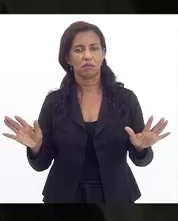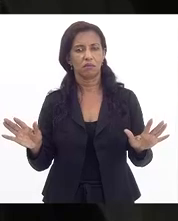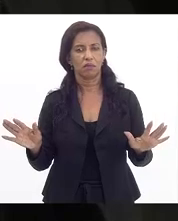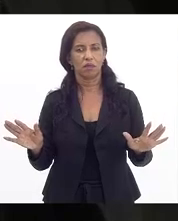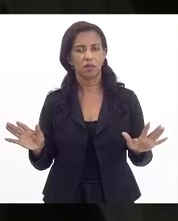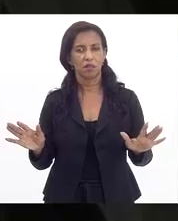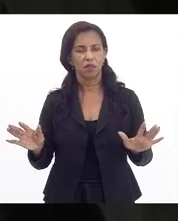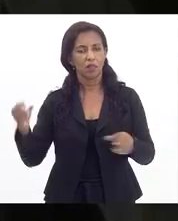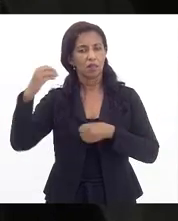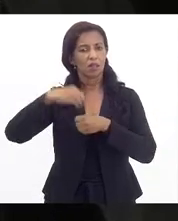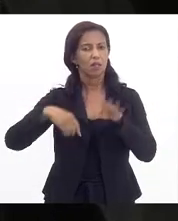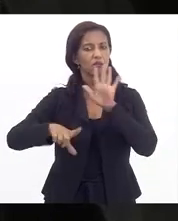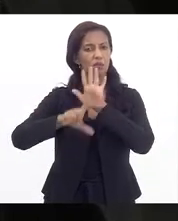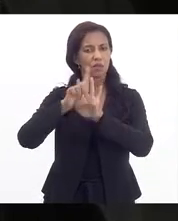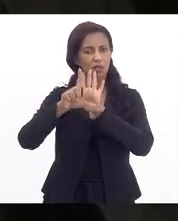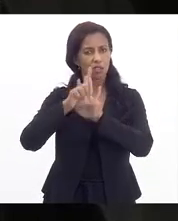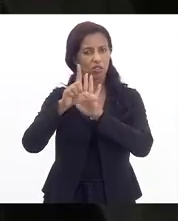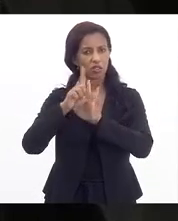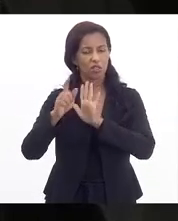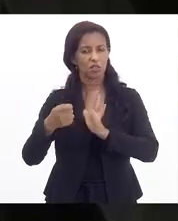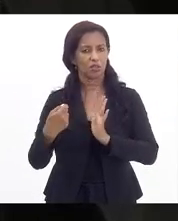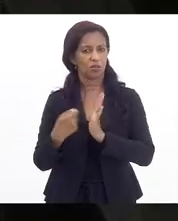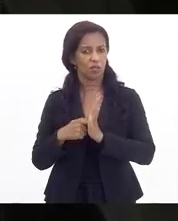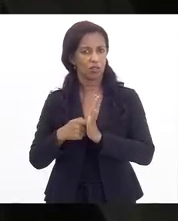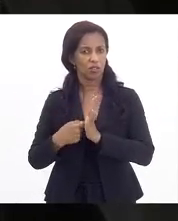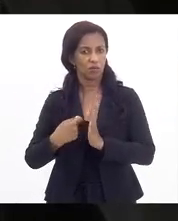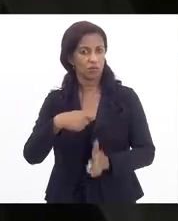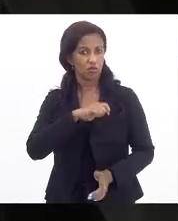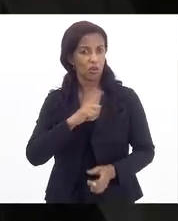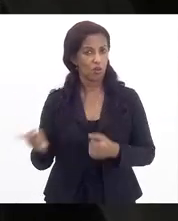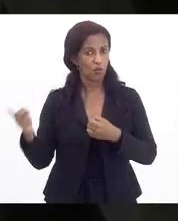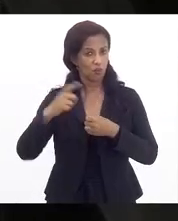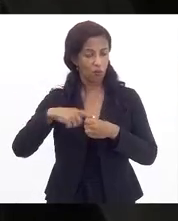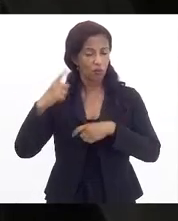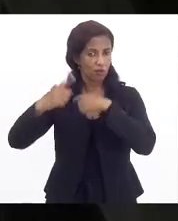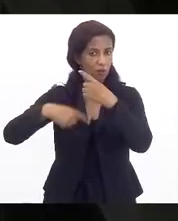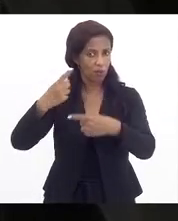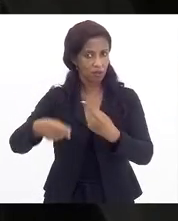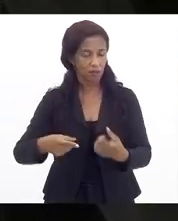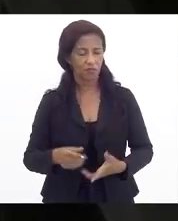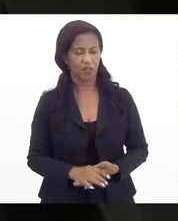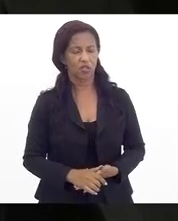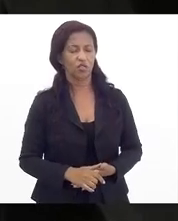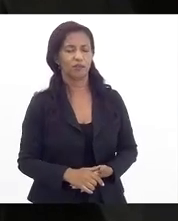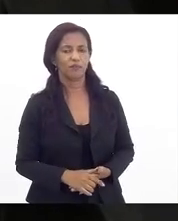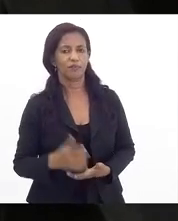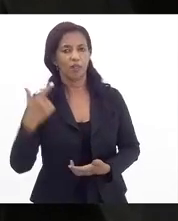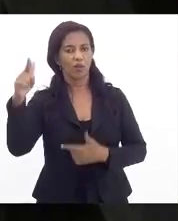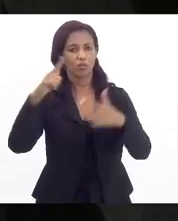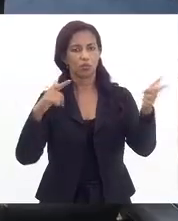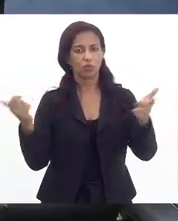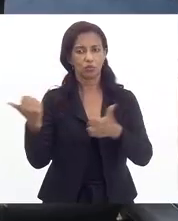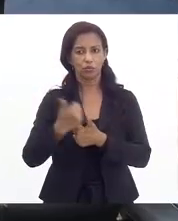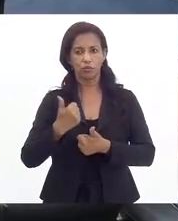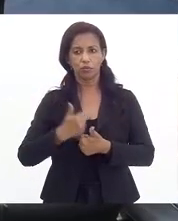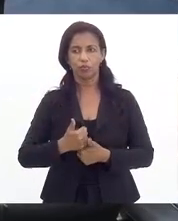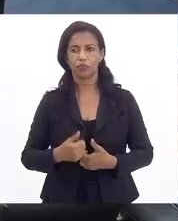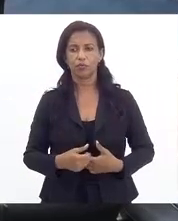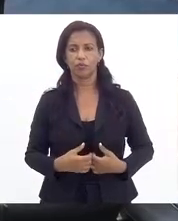a luz da legislação que disciplina o regime de apuração fiscal voltar a esse ponto mais adiante em relação aos outros substitutivos